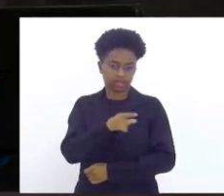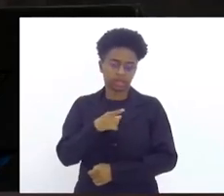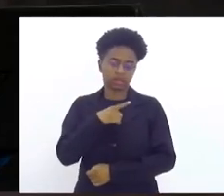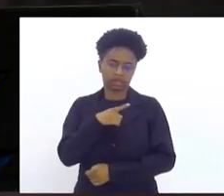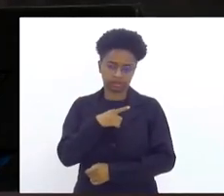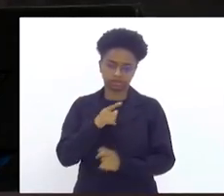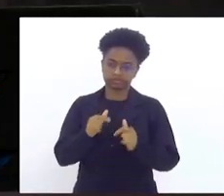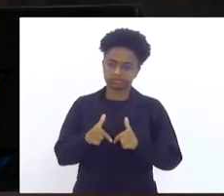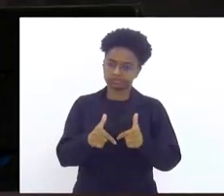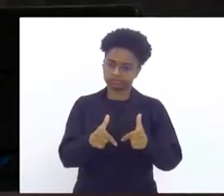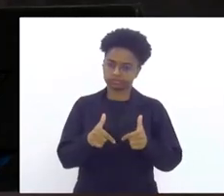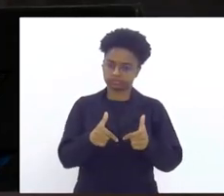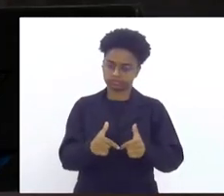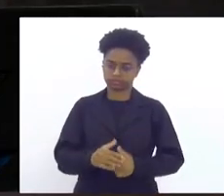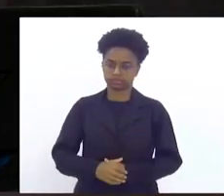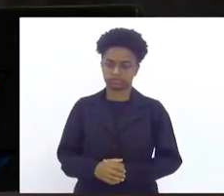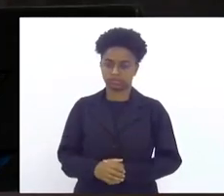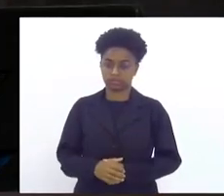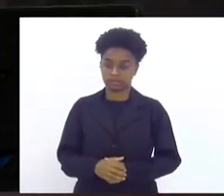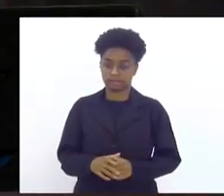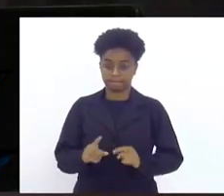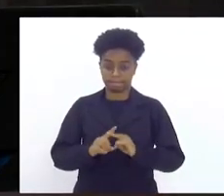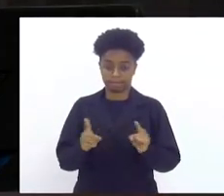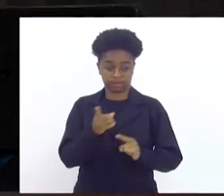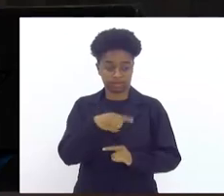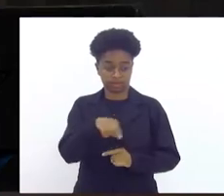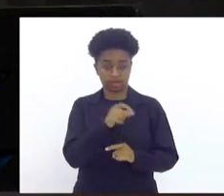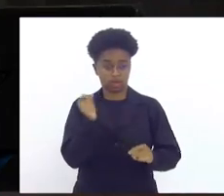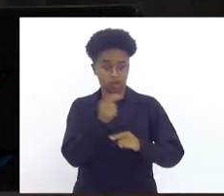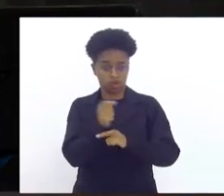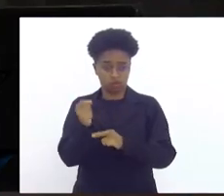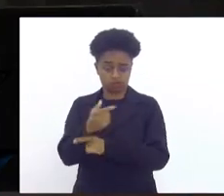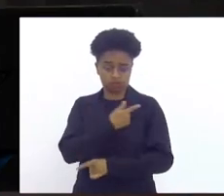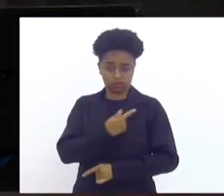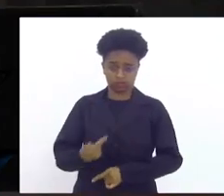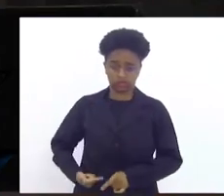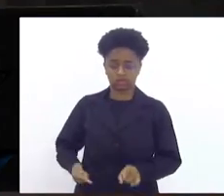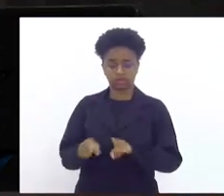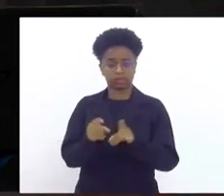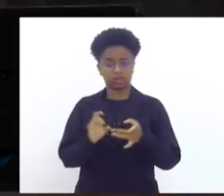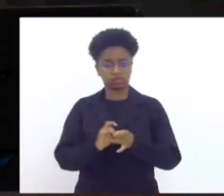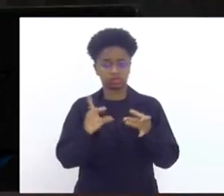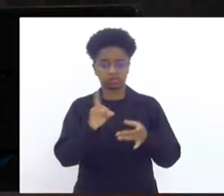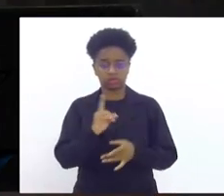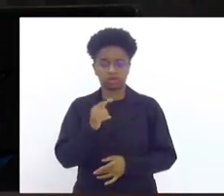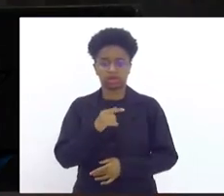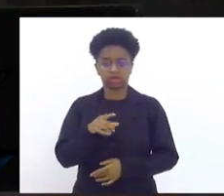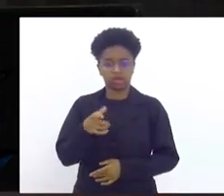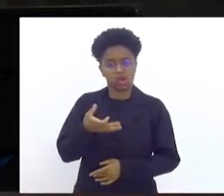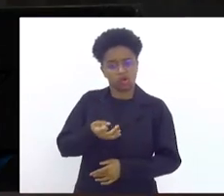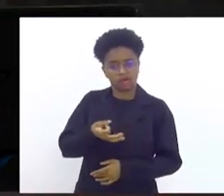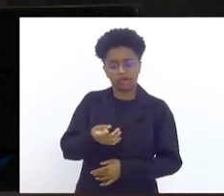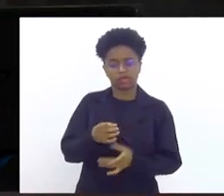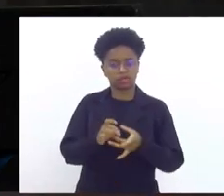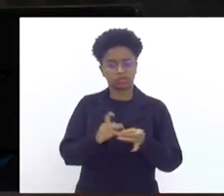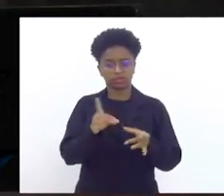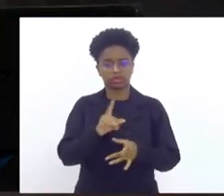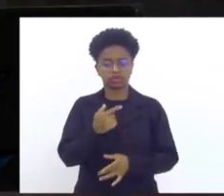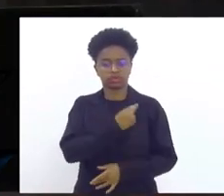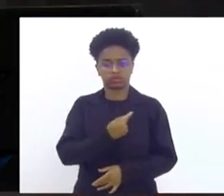cachorrinho lá nessa história mas eles ofendem o governador não permitem covardes que o governador se manifeste